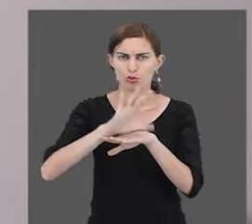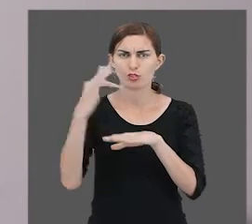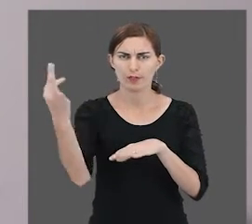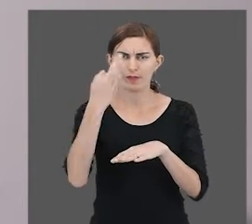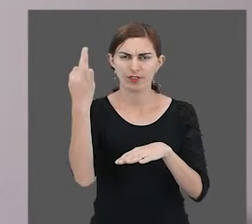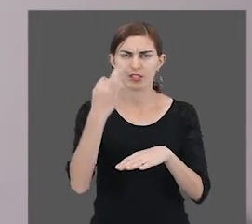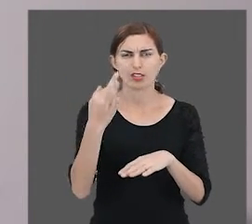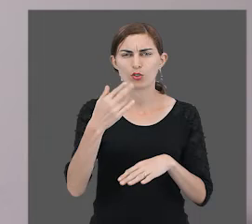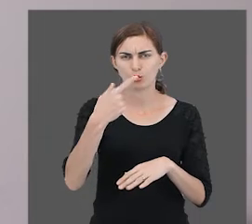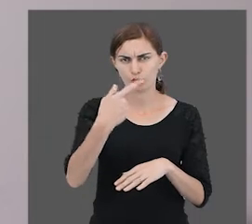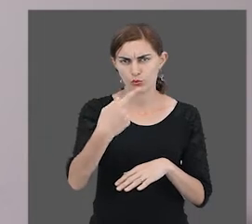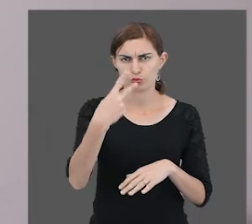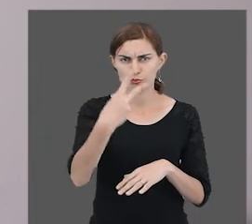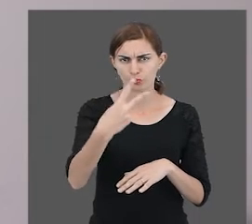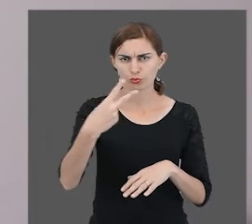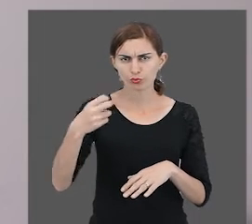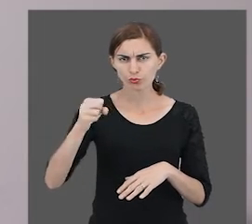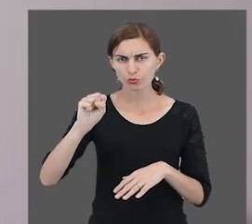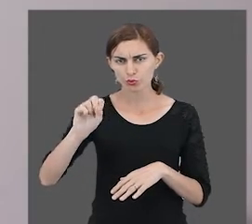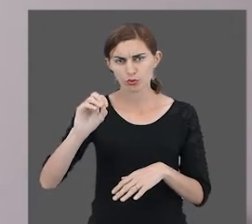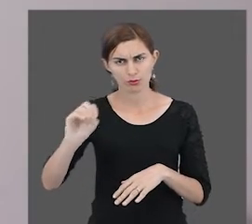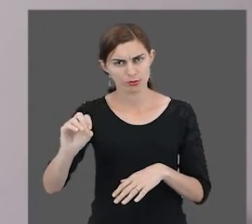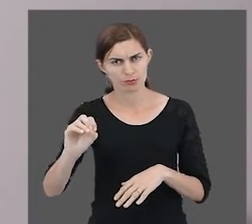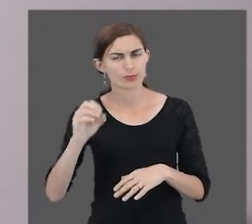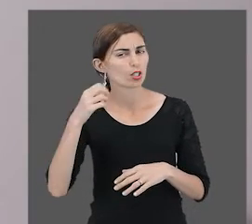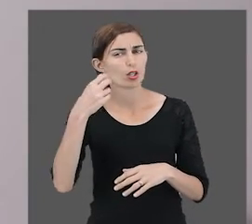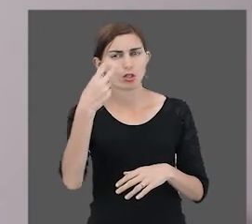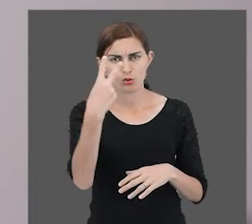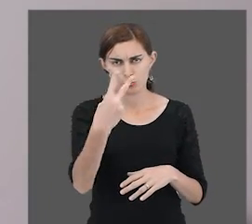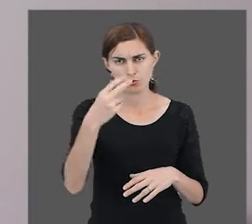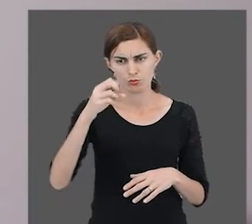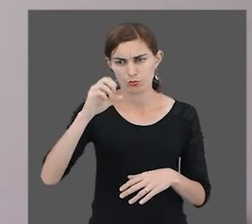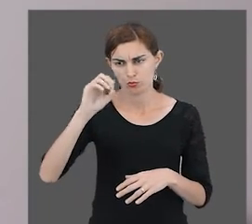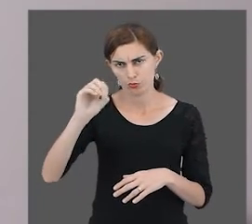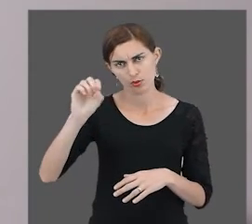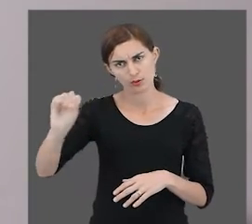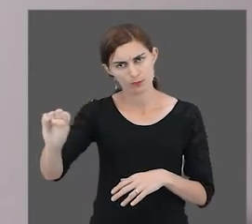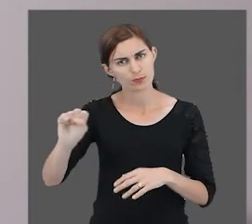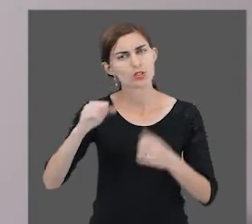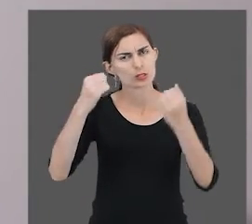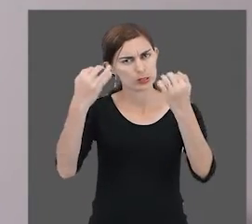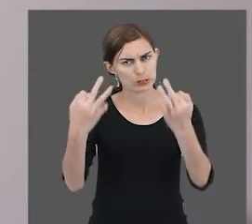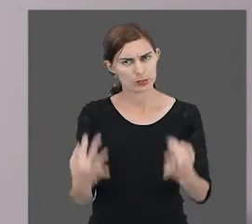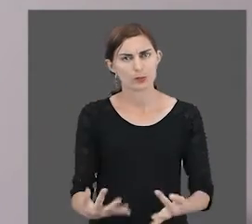artigo 208, que estabelece que, além da educação, do ensino,